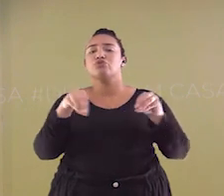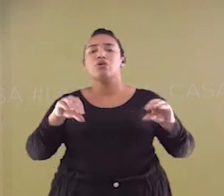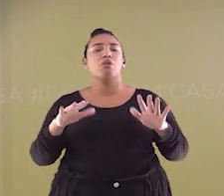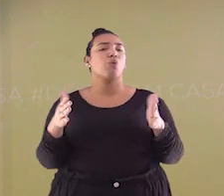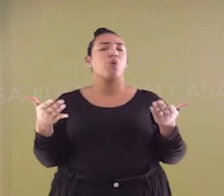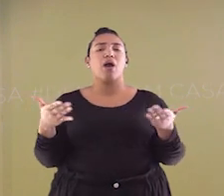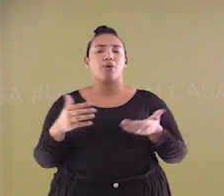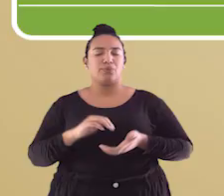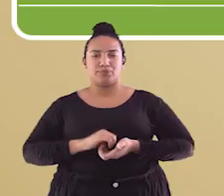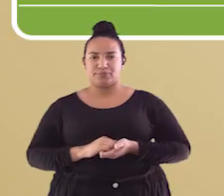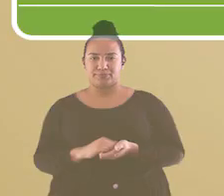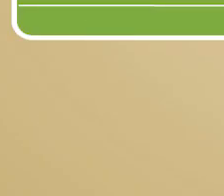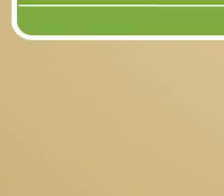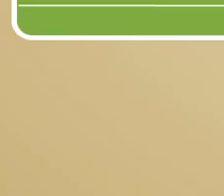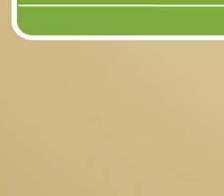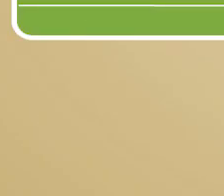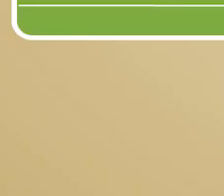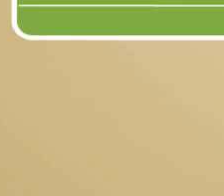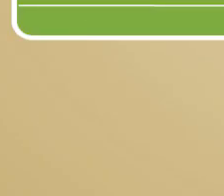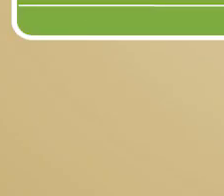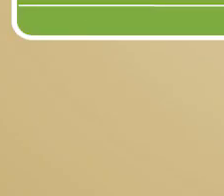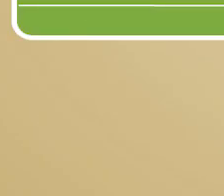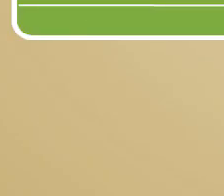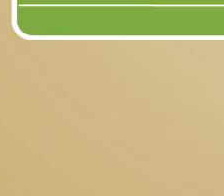solo é esse?